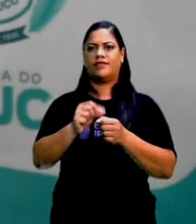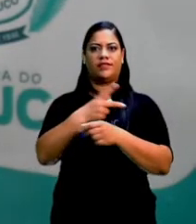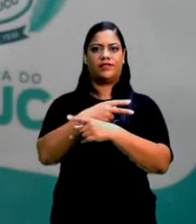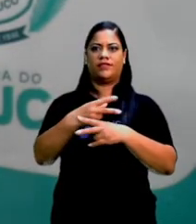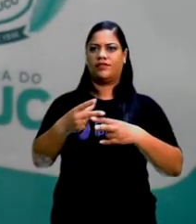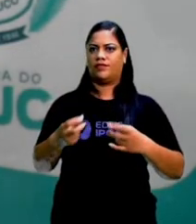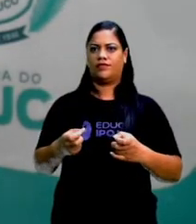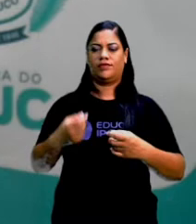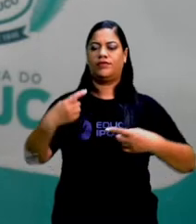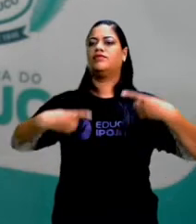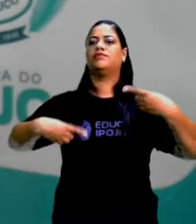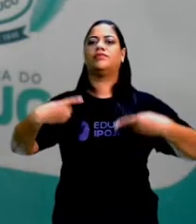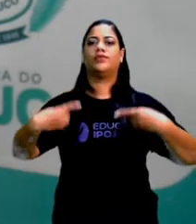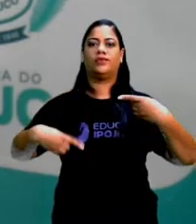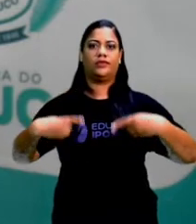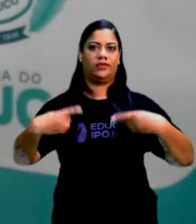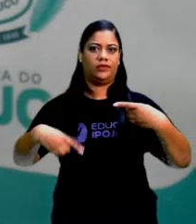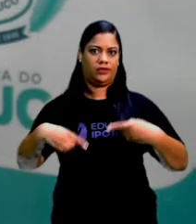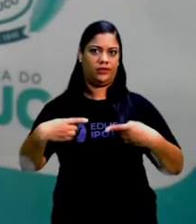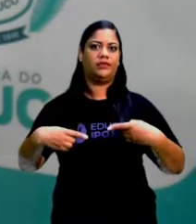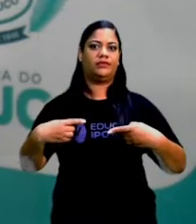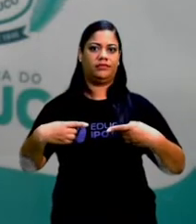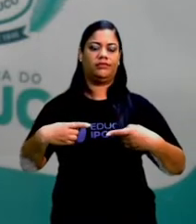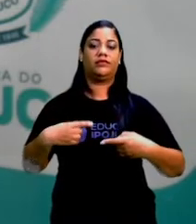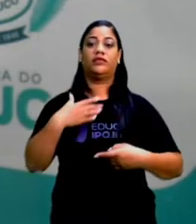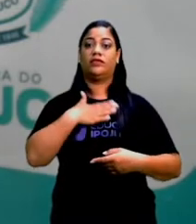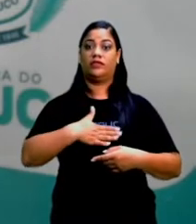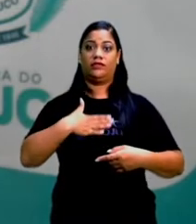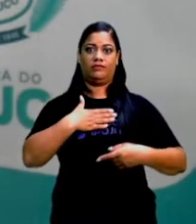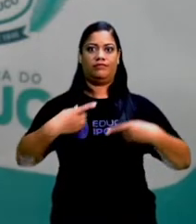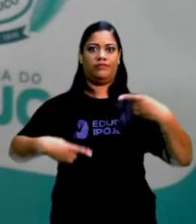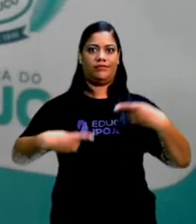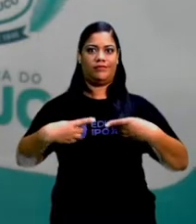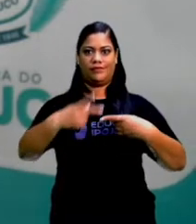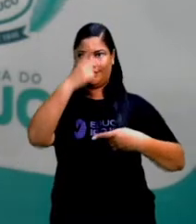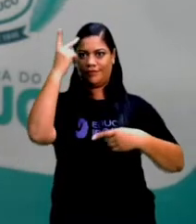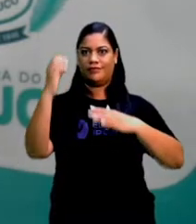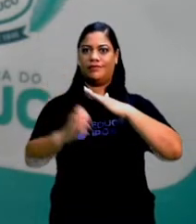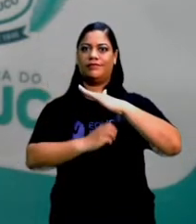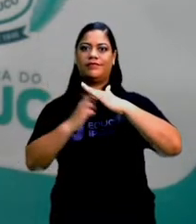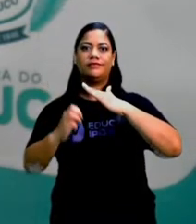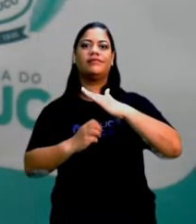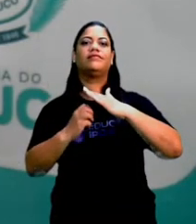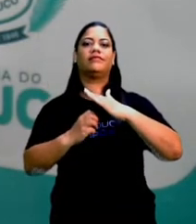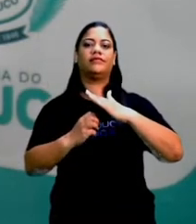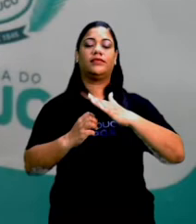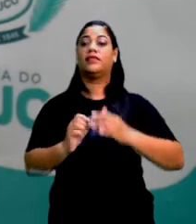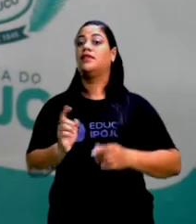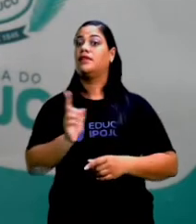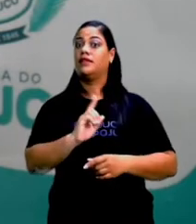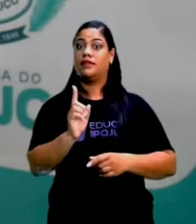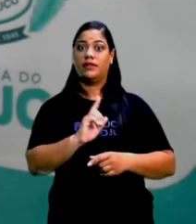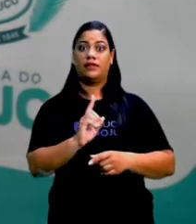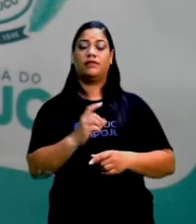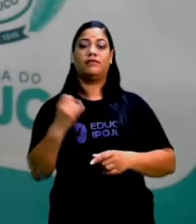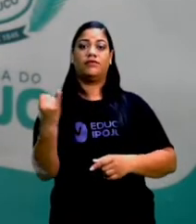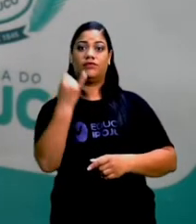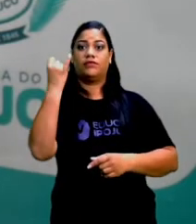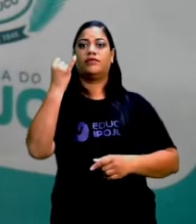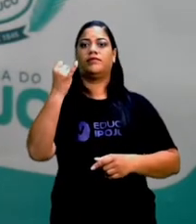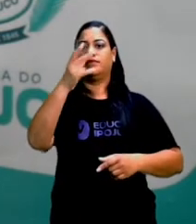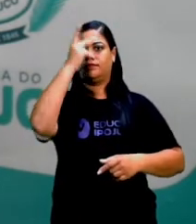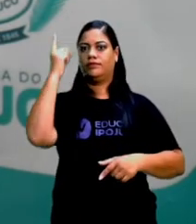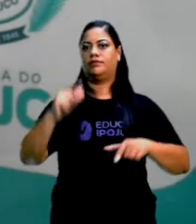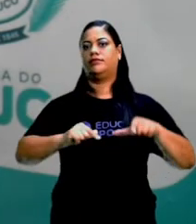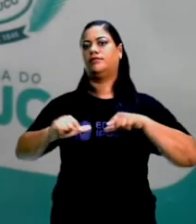coisas, visão política, que interessa a políticos, que interessa aos empregadores e não que interessa aos trabalhadores. Mas a